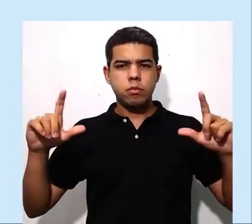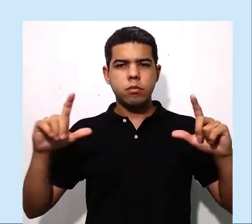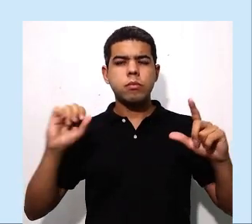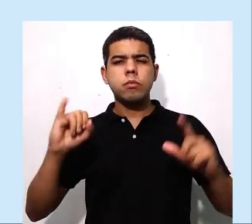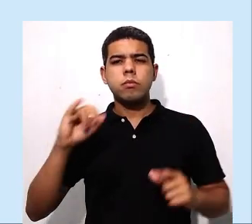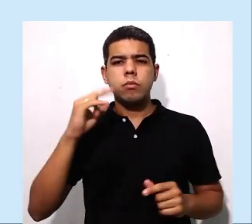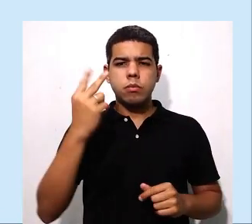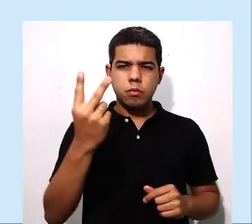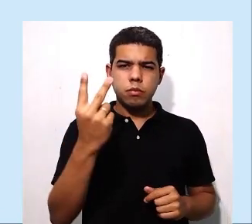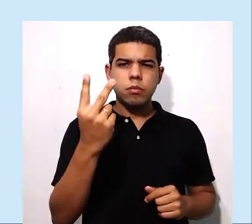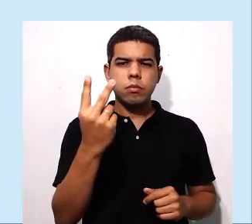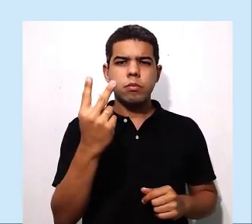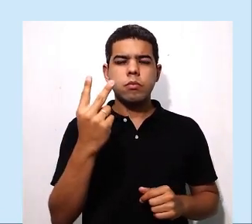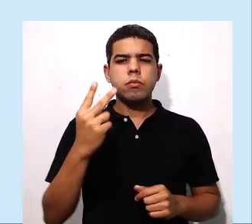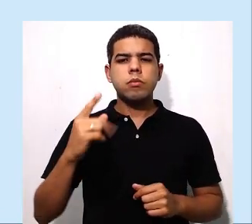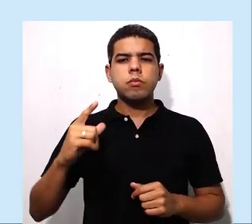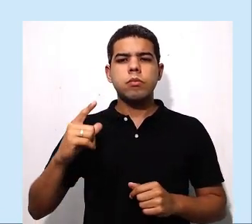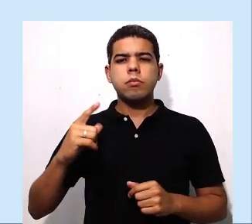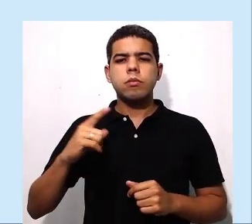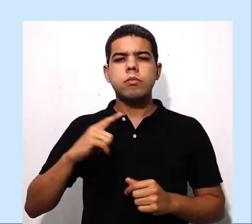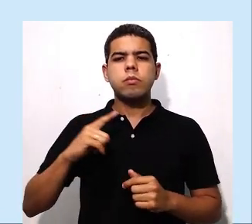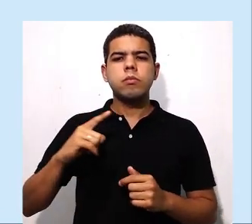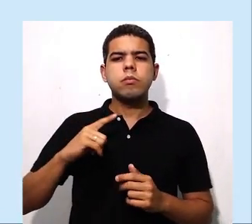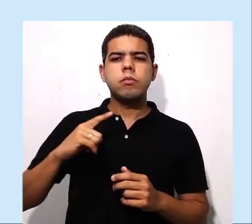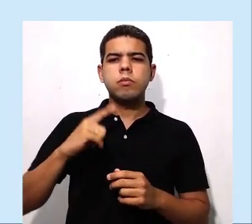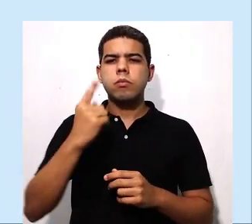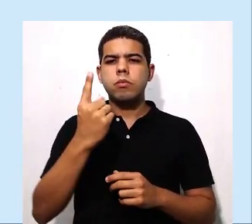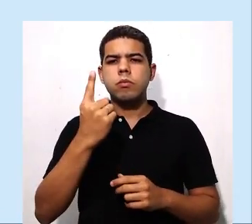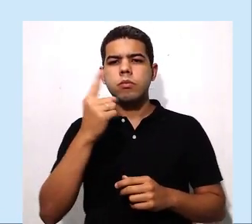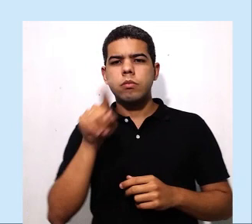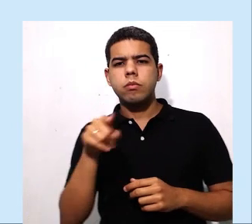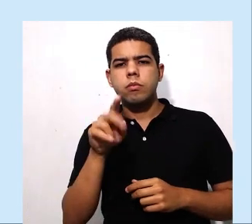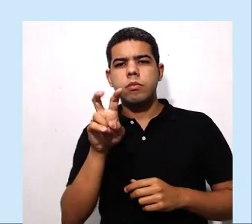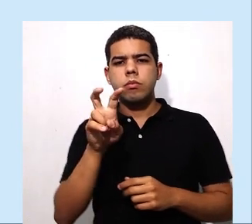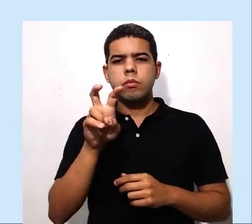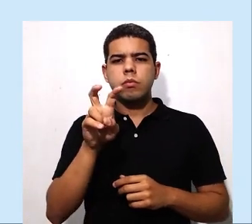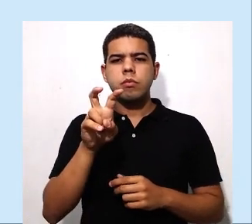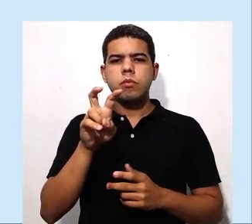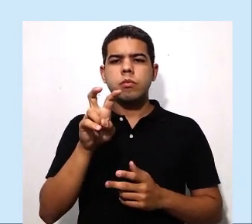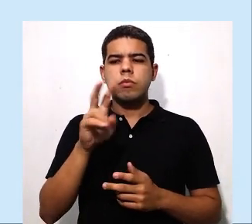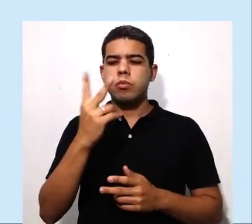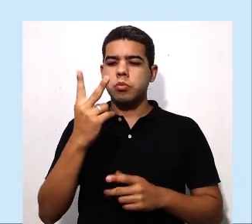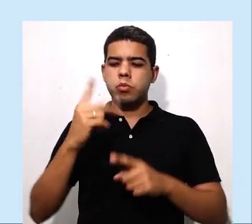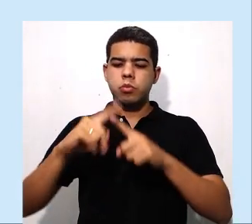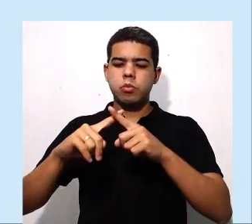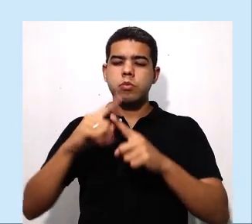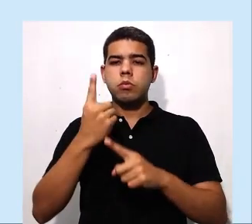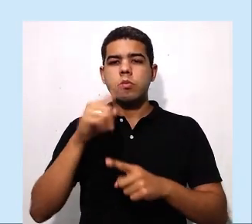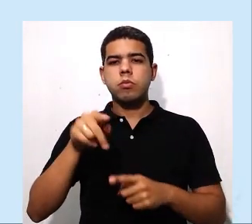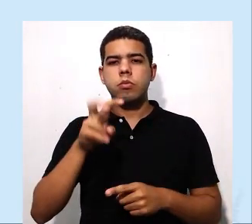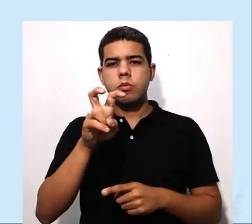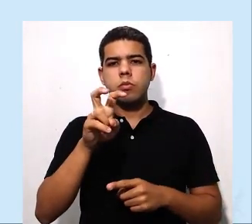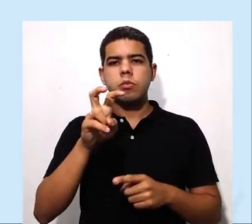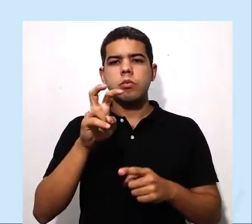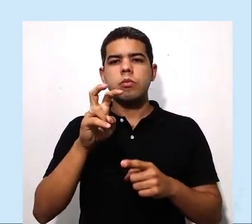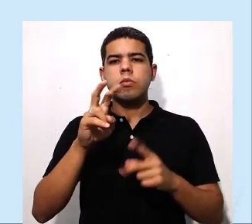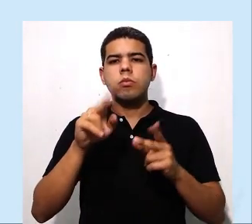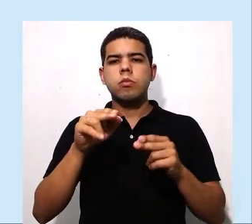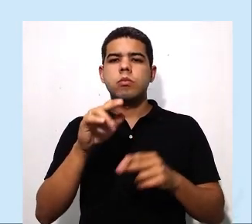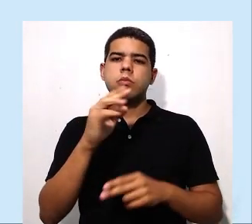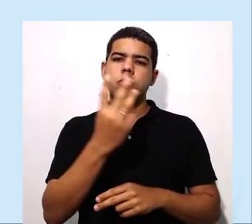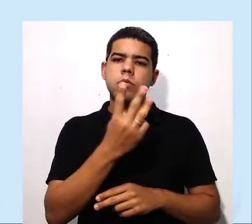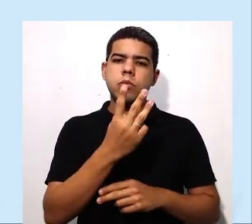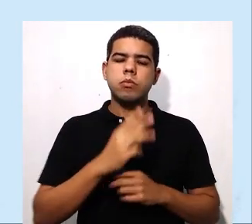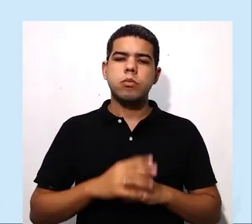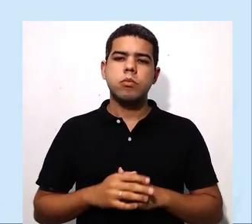ponto 2, vai ficar... Qual foi a ampliação? Nesse exemplo foi 1,5. Então, 2 vezes 1,5, 3. Então, ele vai ficar no ponto 3 do